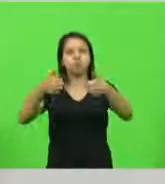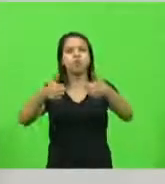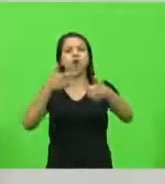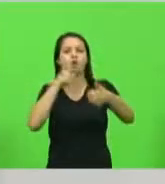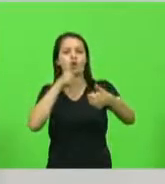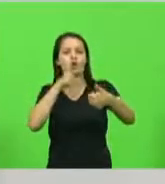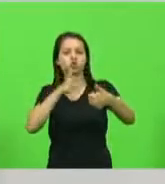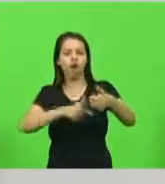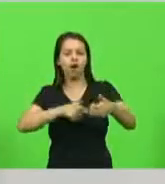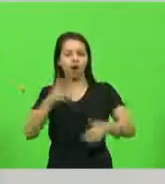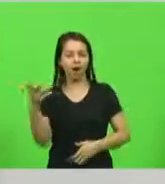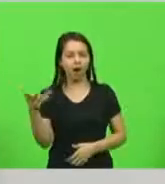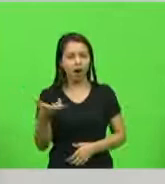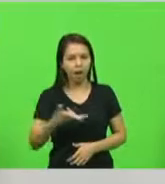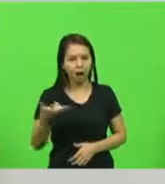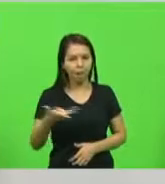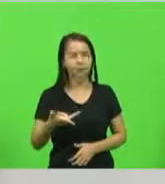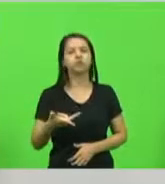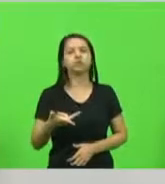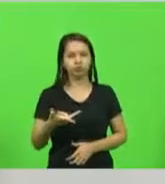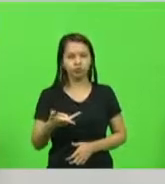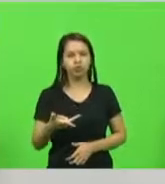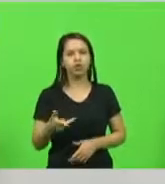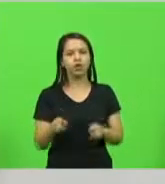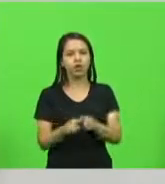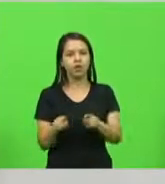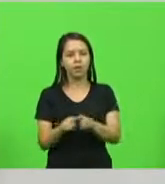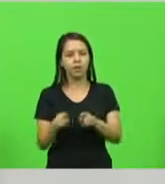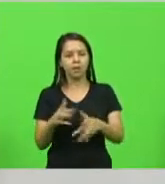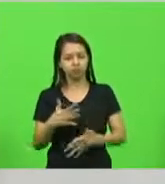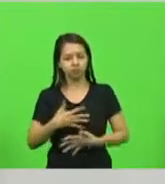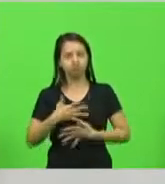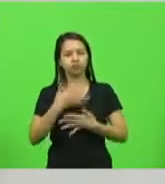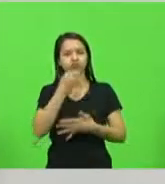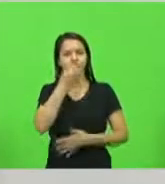chegam mais rápido e ainda mais surpreendentes.